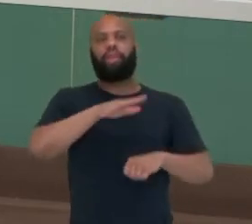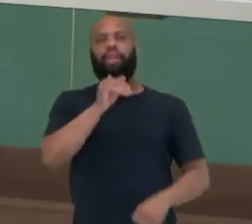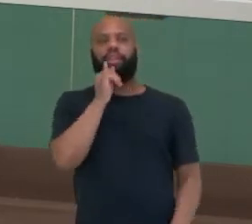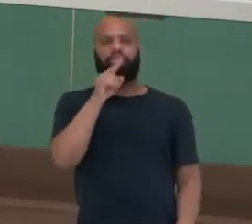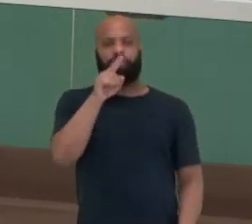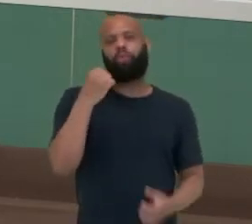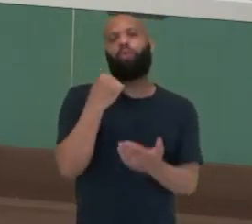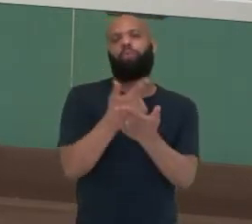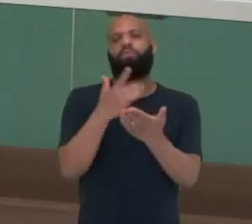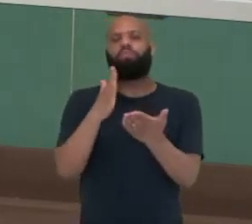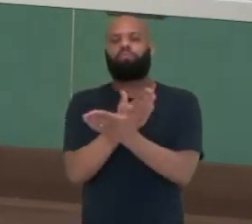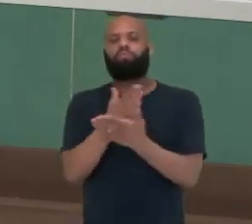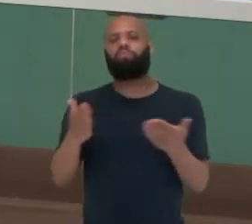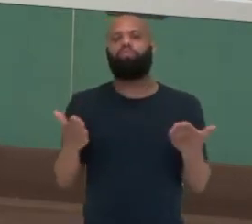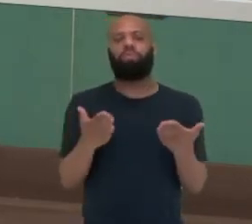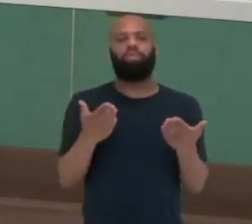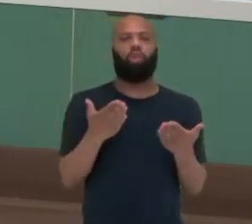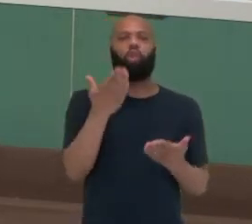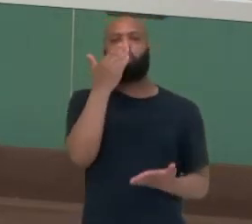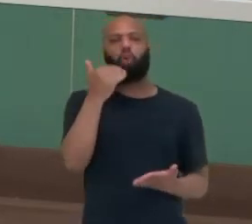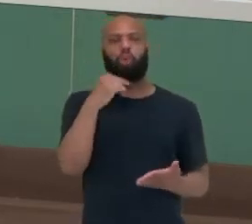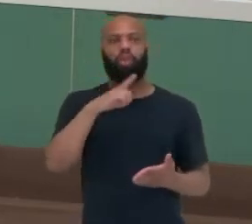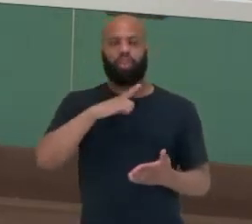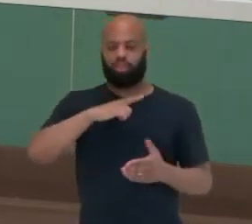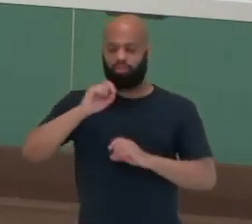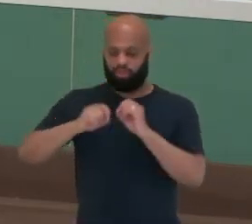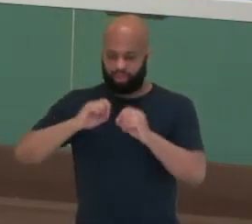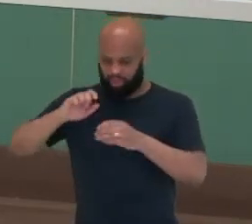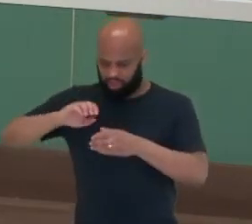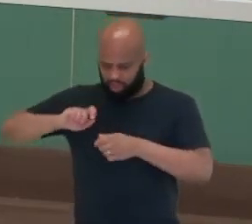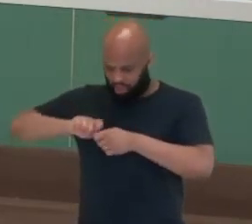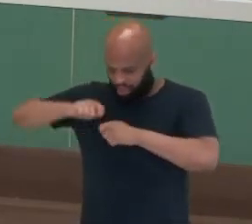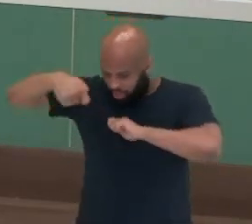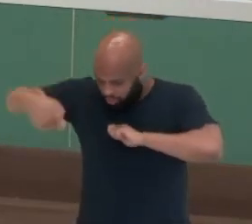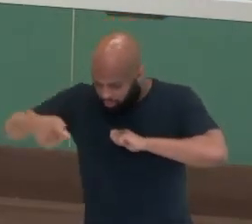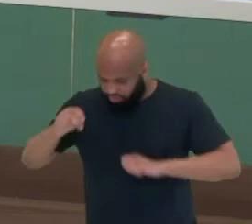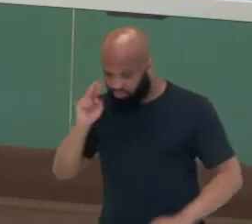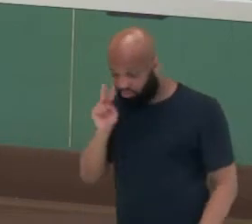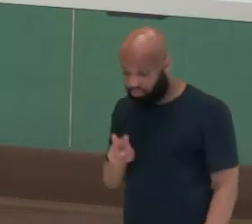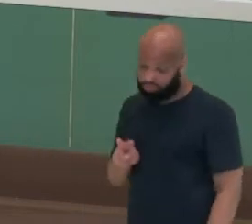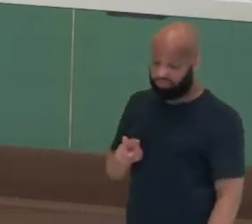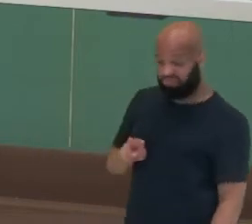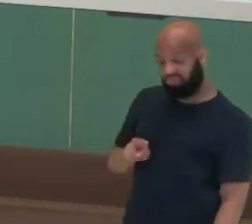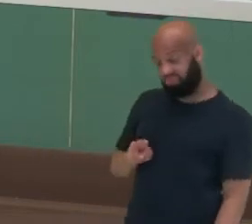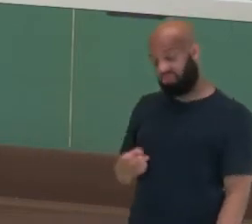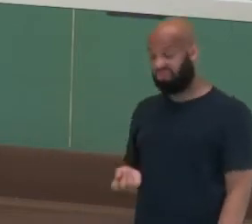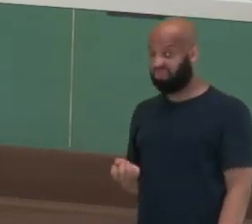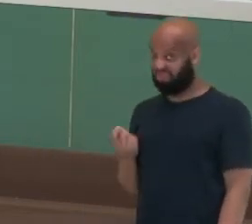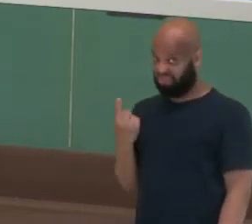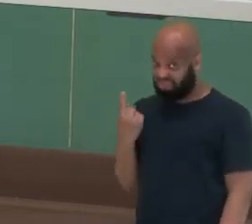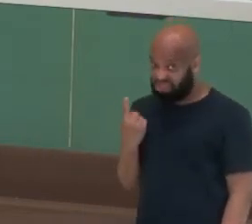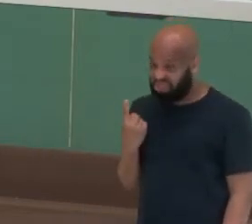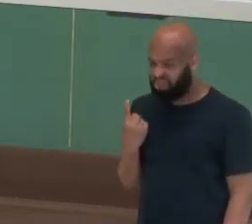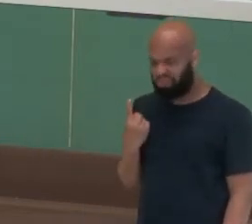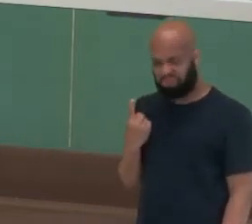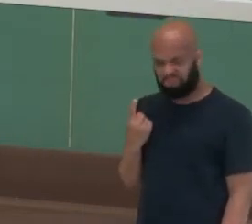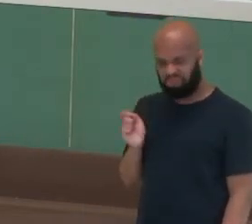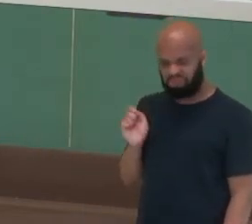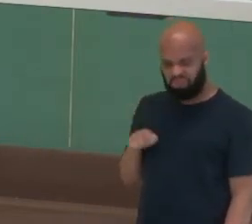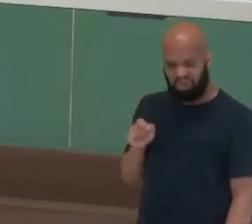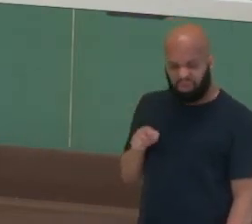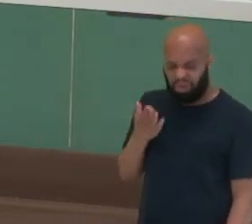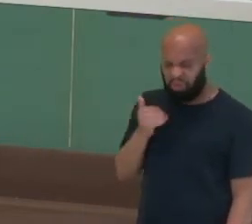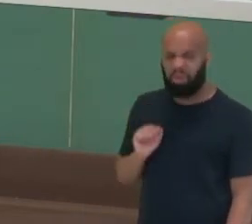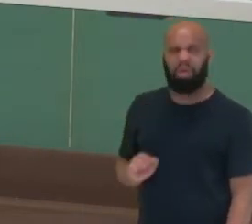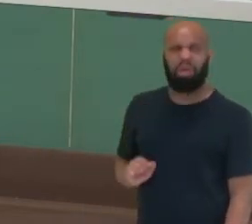alimento, abriu o pote, abriu a latinha e visualmente ele está muito esquisito. Ai, será que ele está